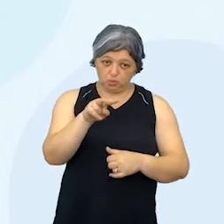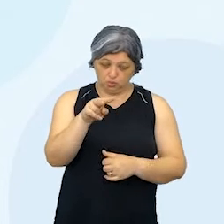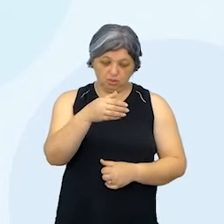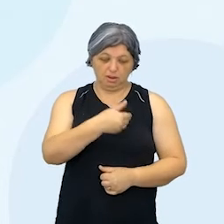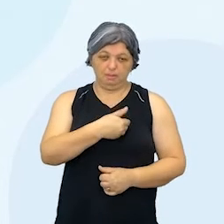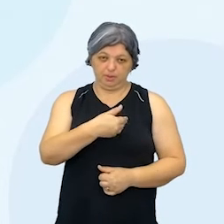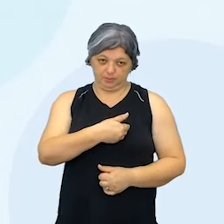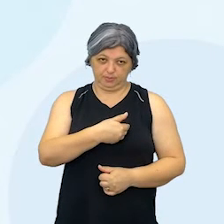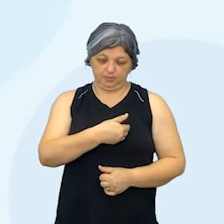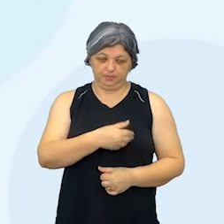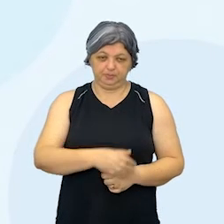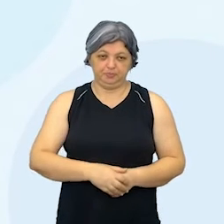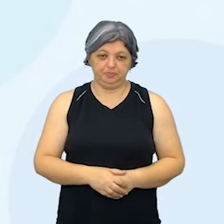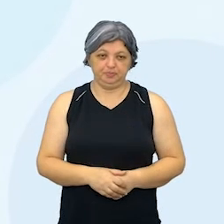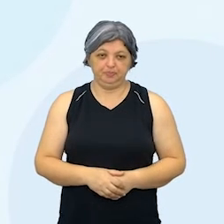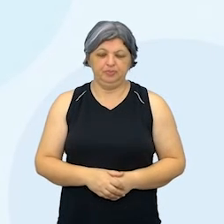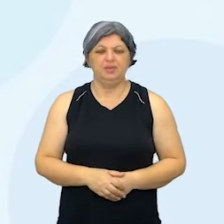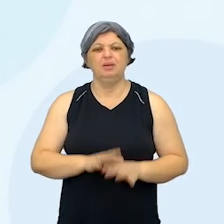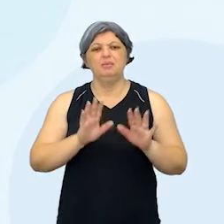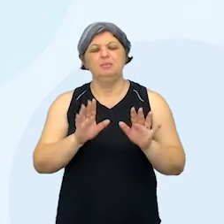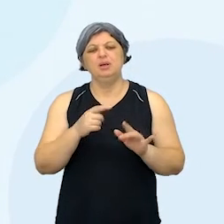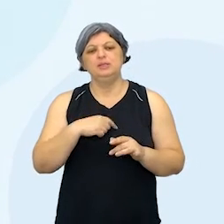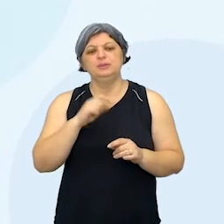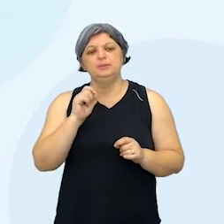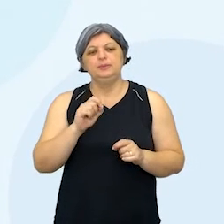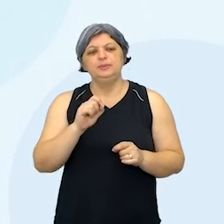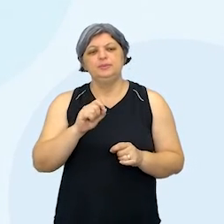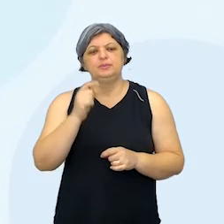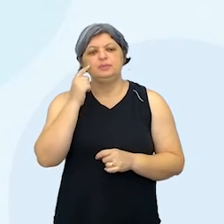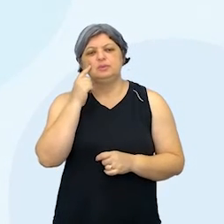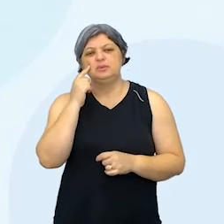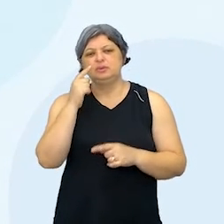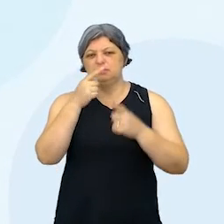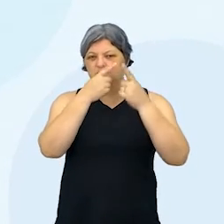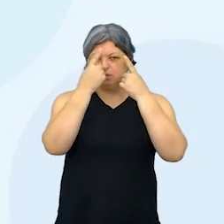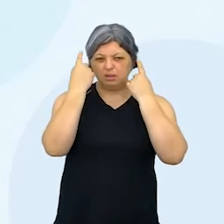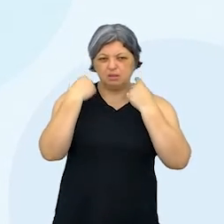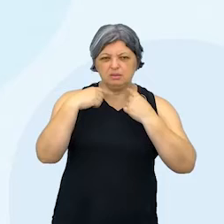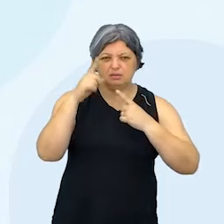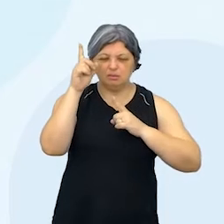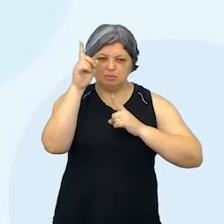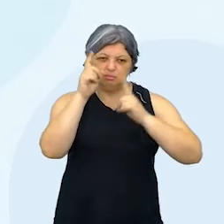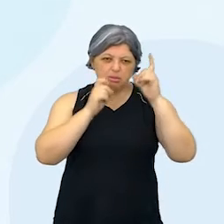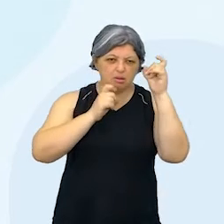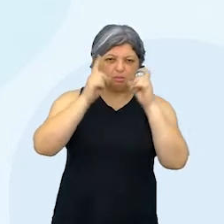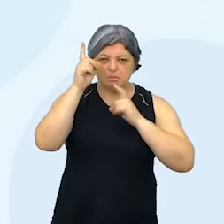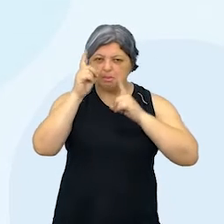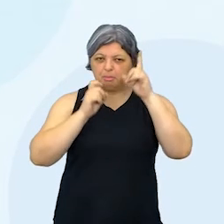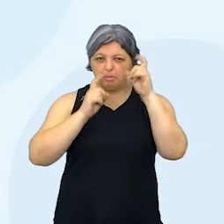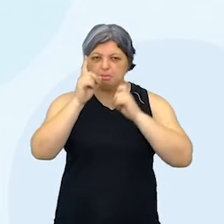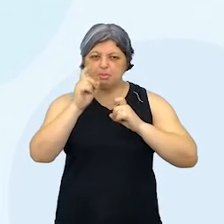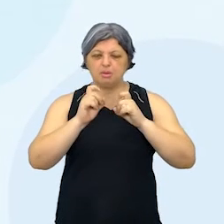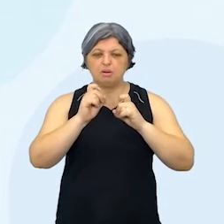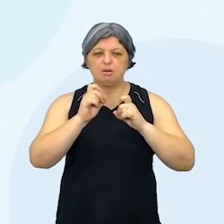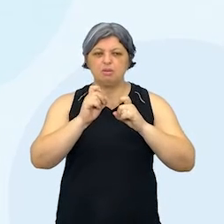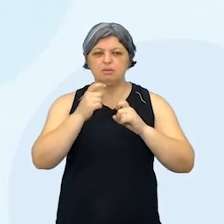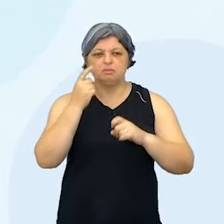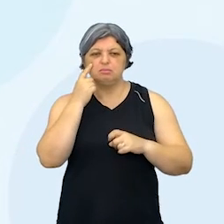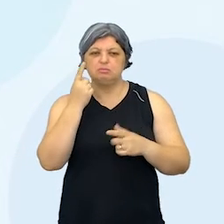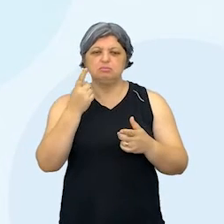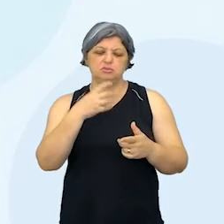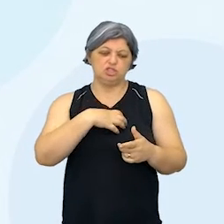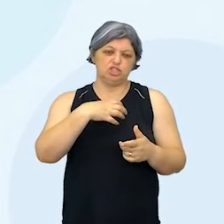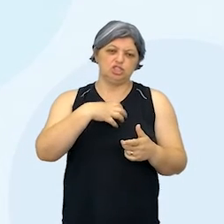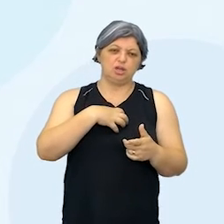amigos, né? Mas o que a fisionomia, a expressão que eles estão,